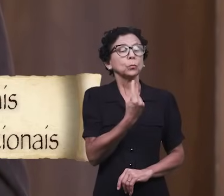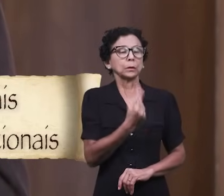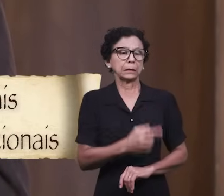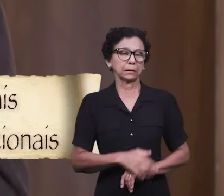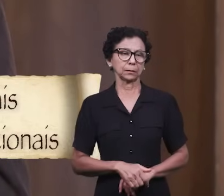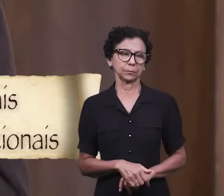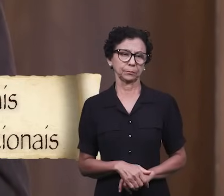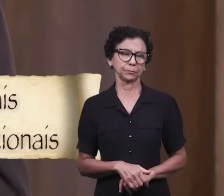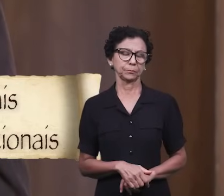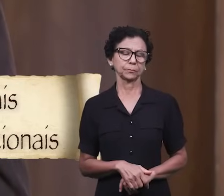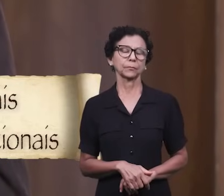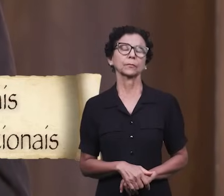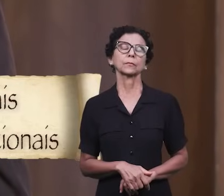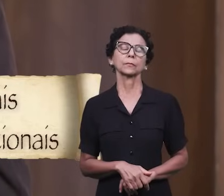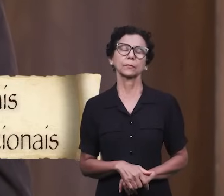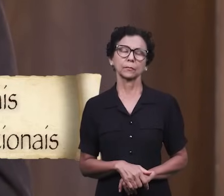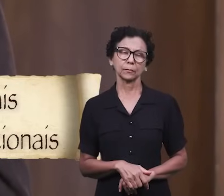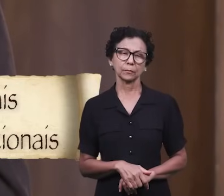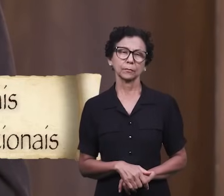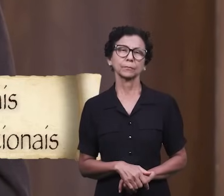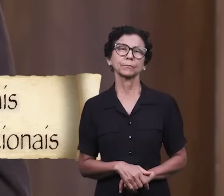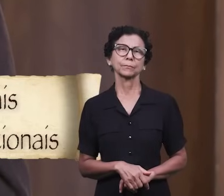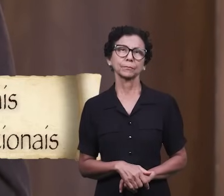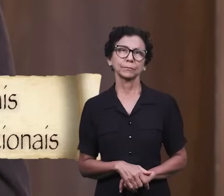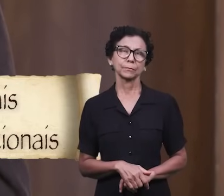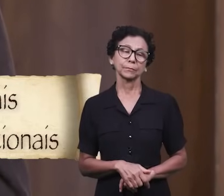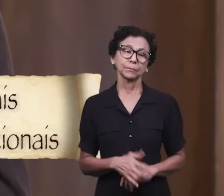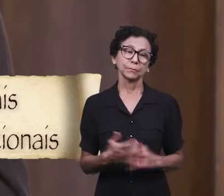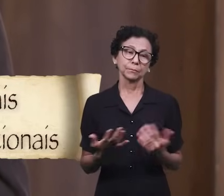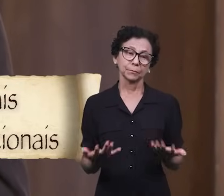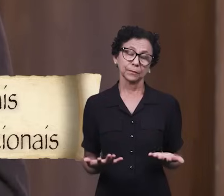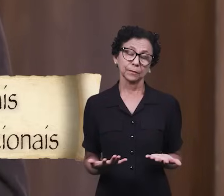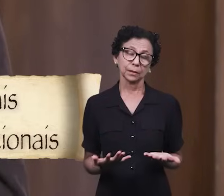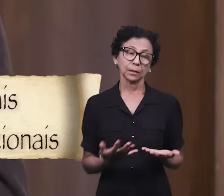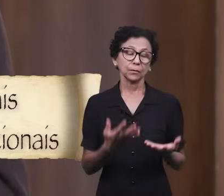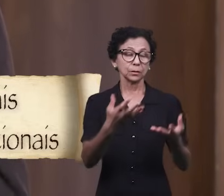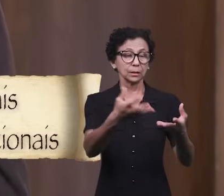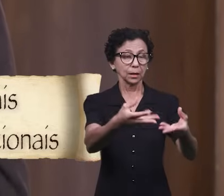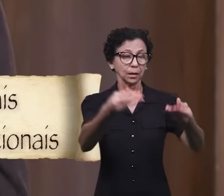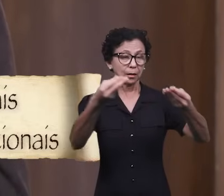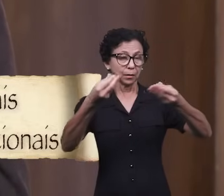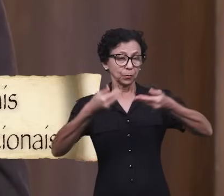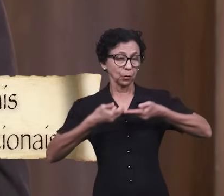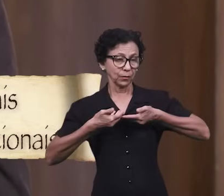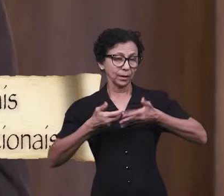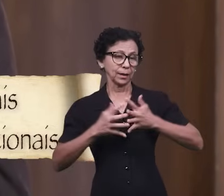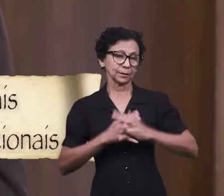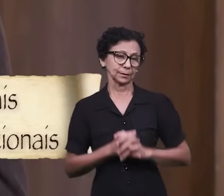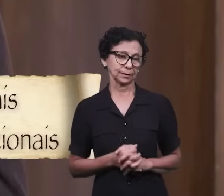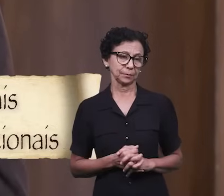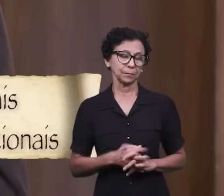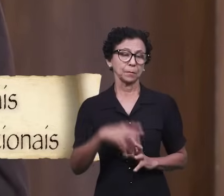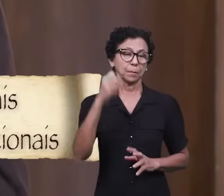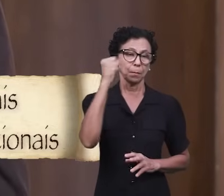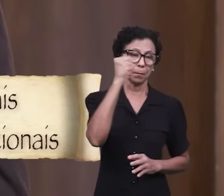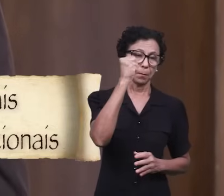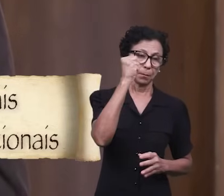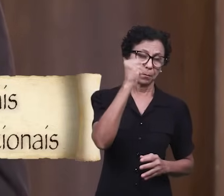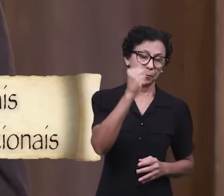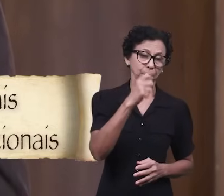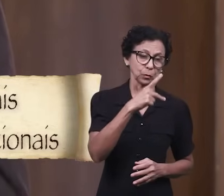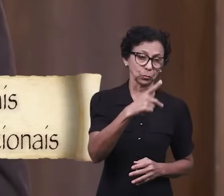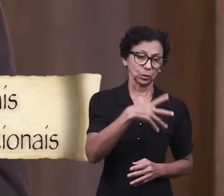filho, aquele a quem amas, e oferece-o em sacrifício.